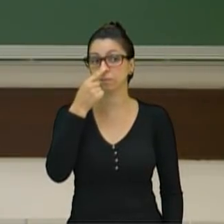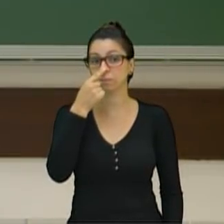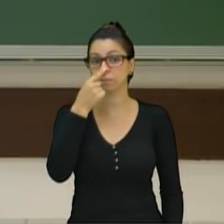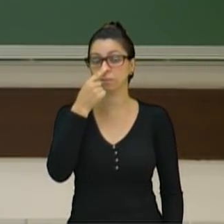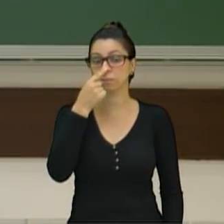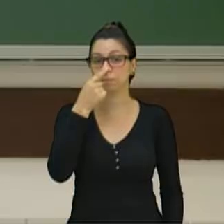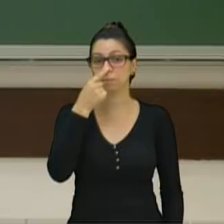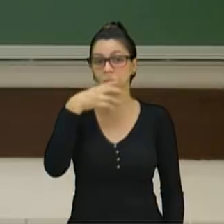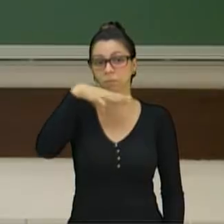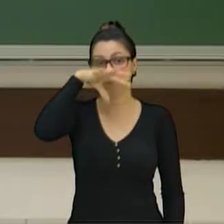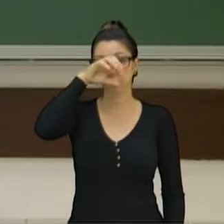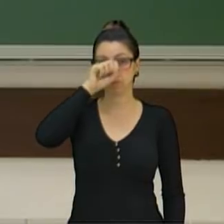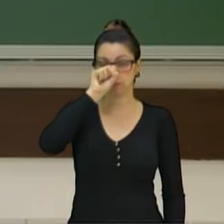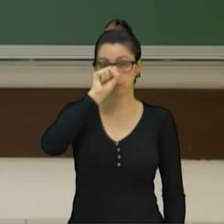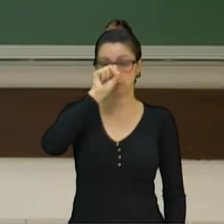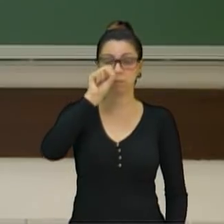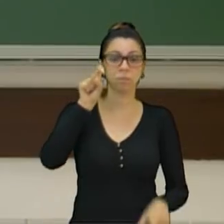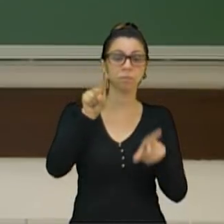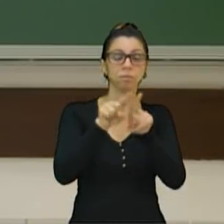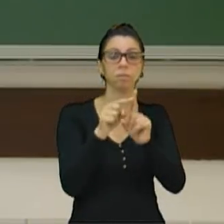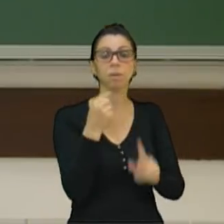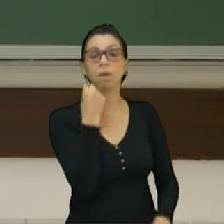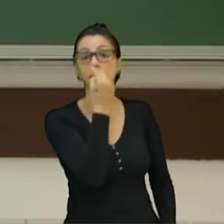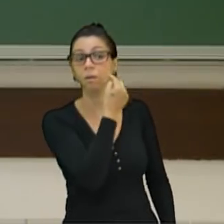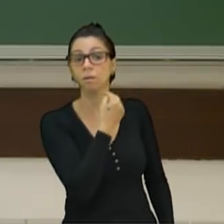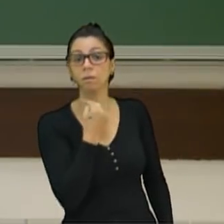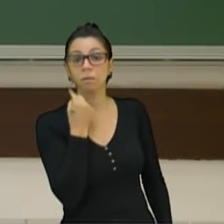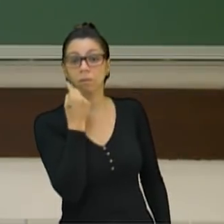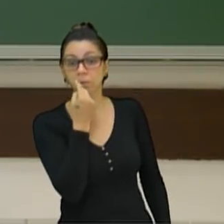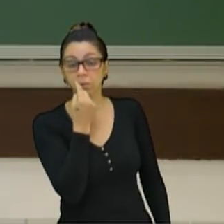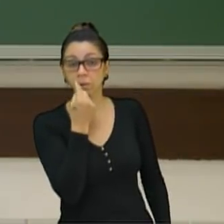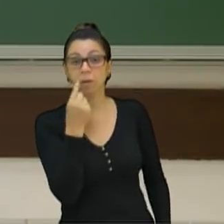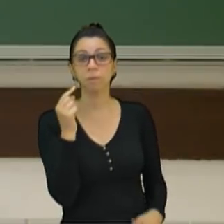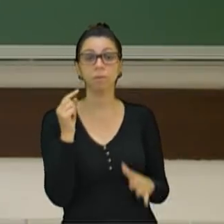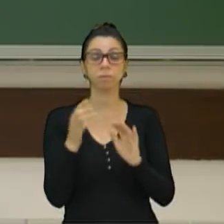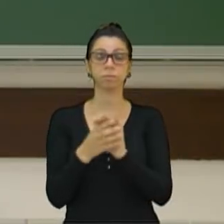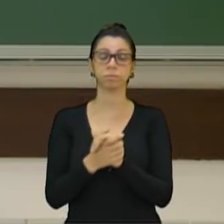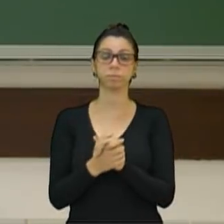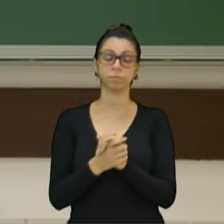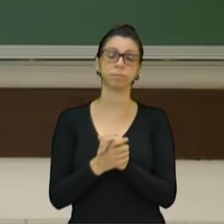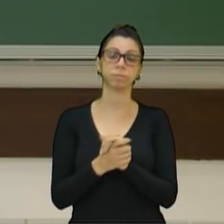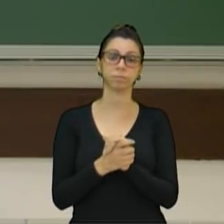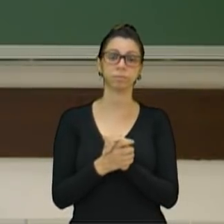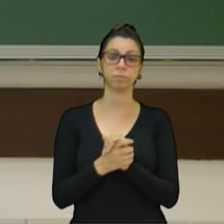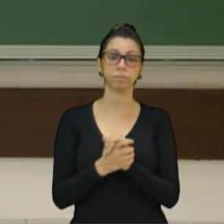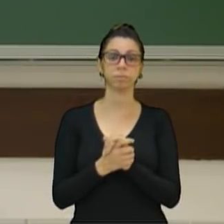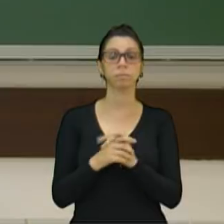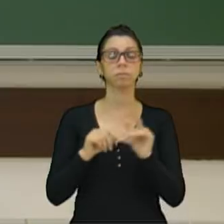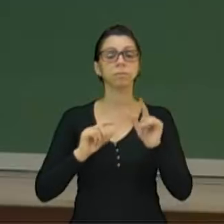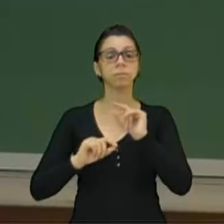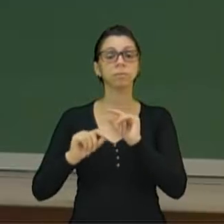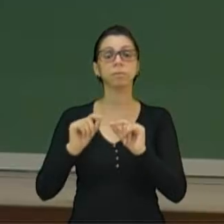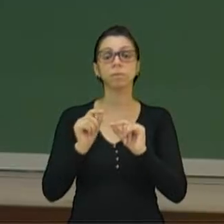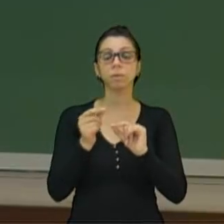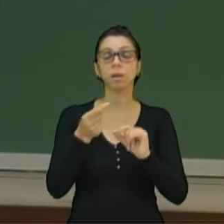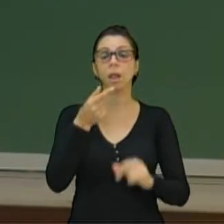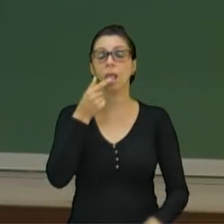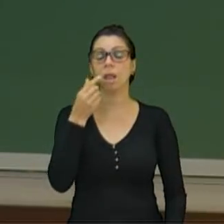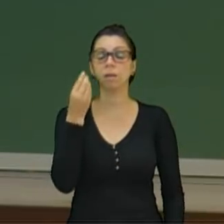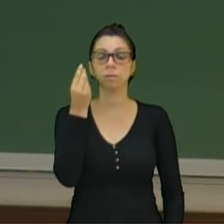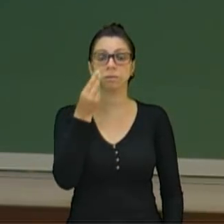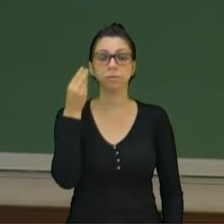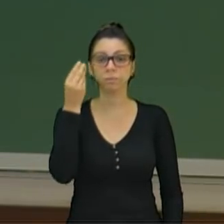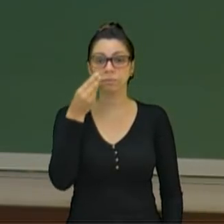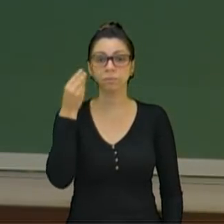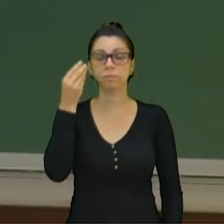a nossa cavidade do nariz, com a nossa boca. Então, quando a gente está trabalhando a questão do gosto, o cheiro